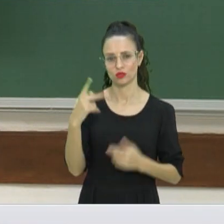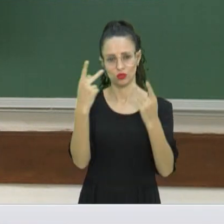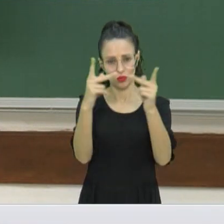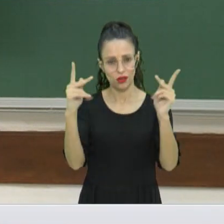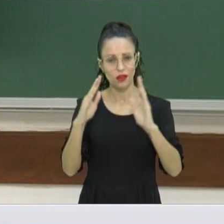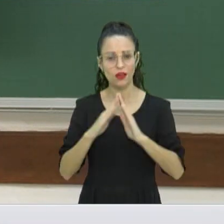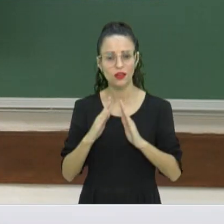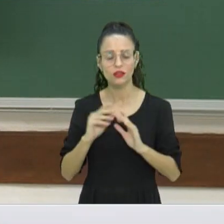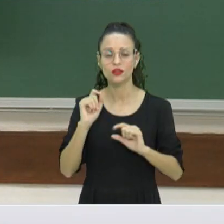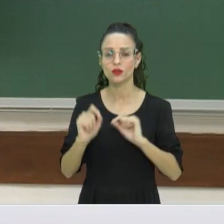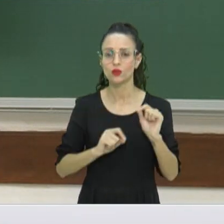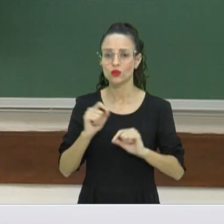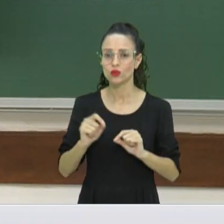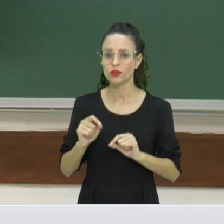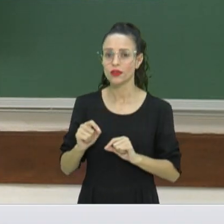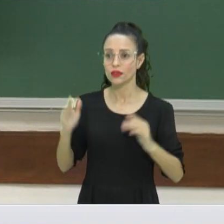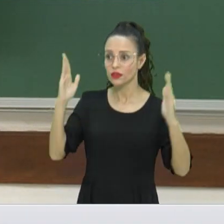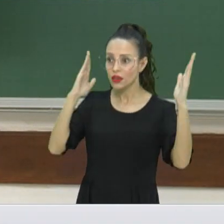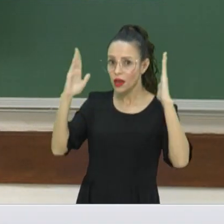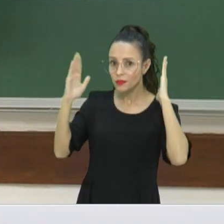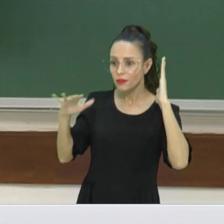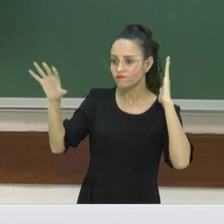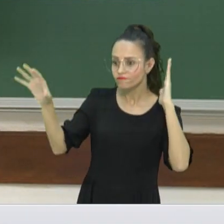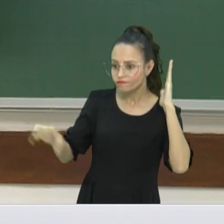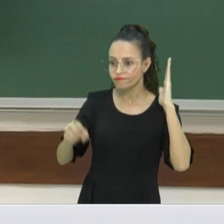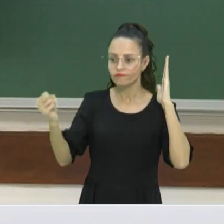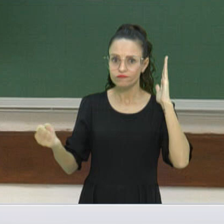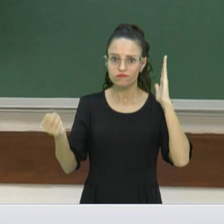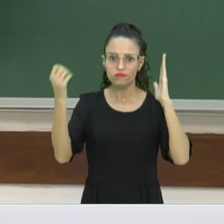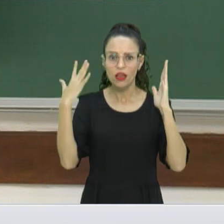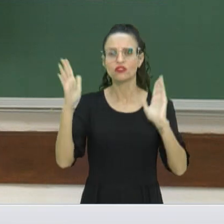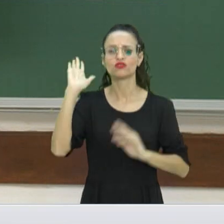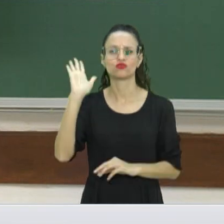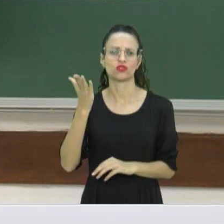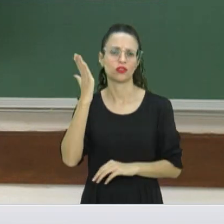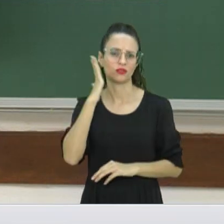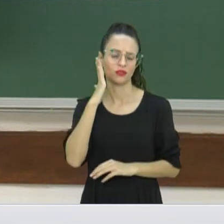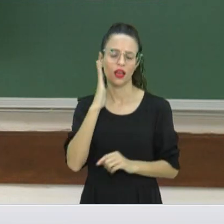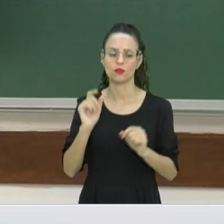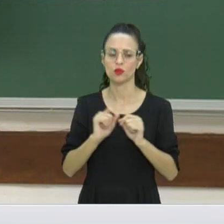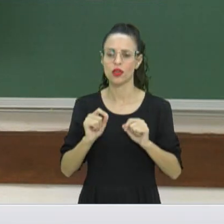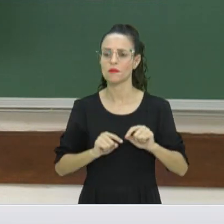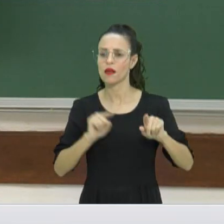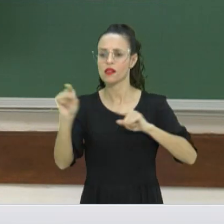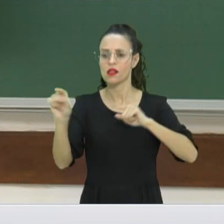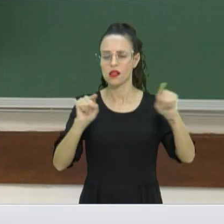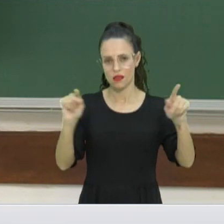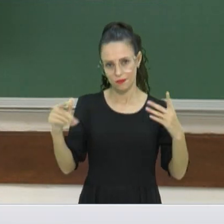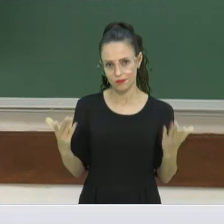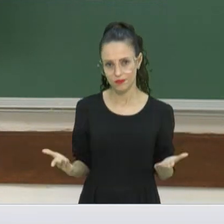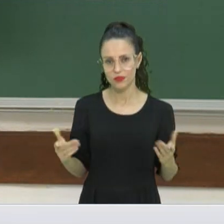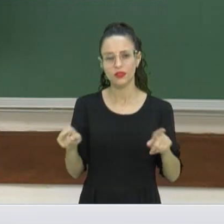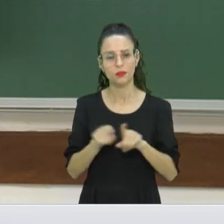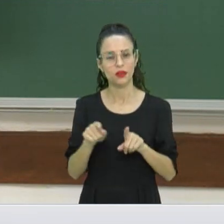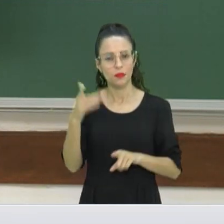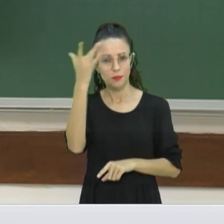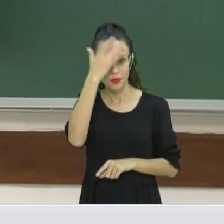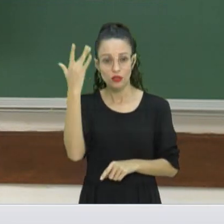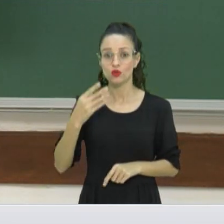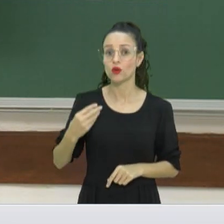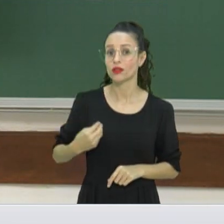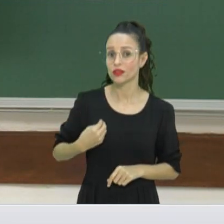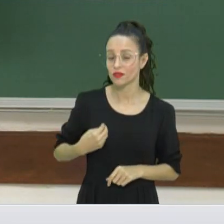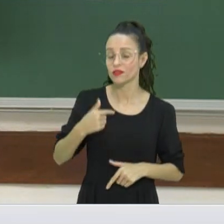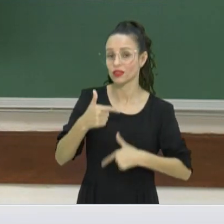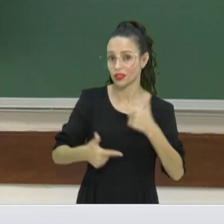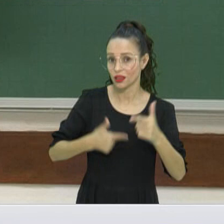que o lixeiro, na hora que ele pegue o lixo, ele já sabe onde é que ele vai fazer. E para que as pessoas que vivem